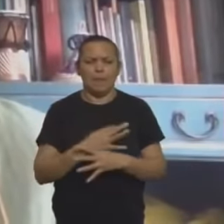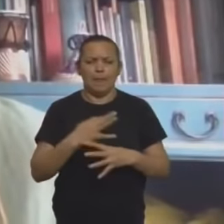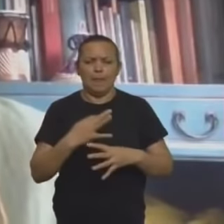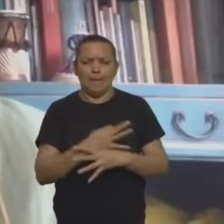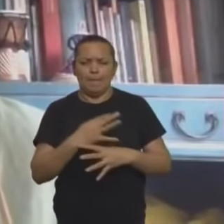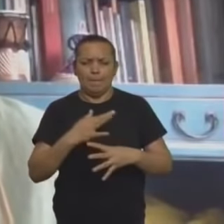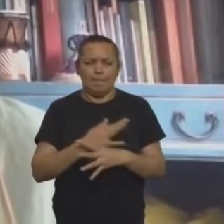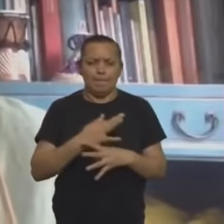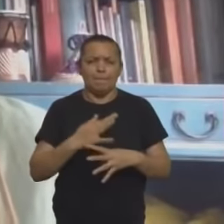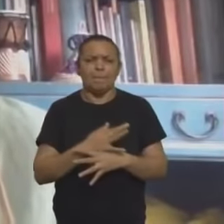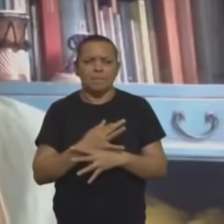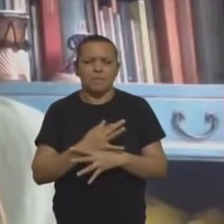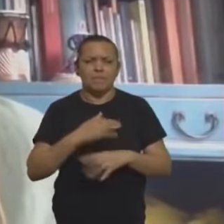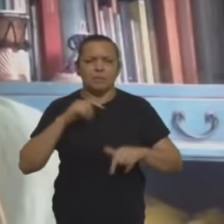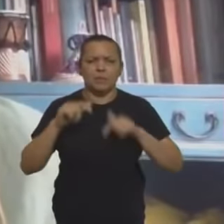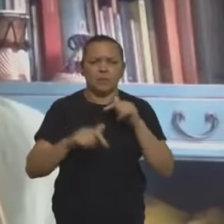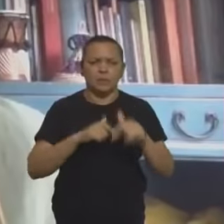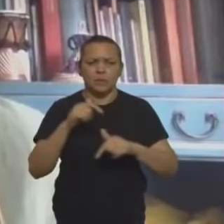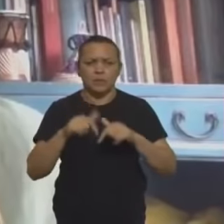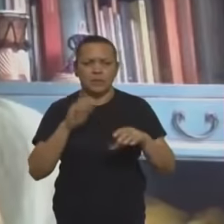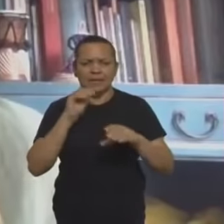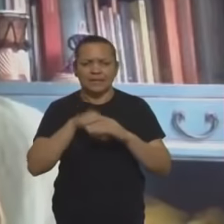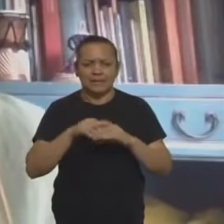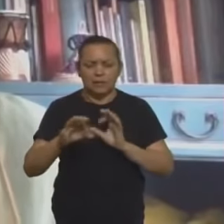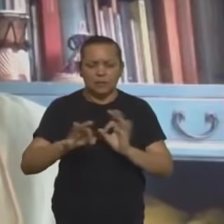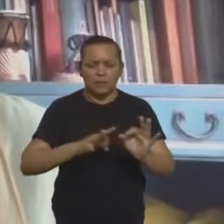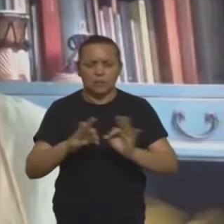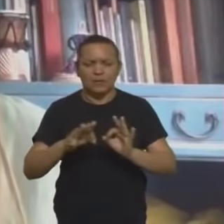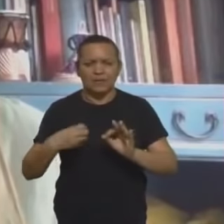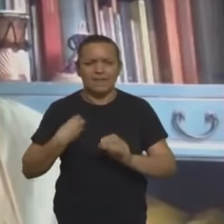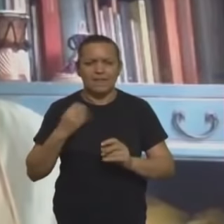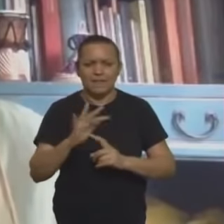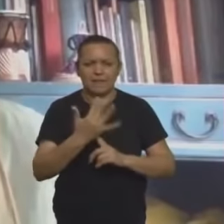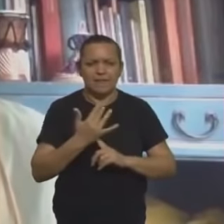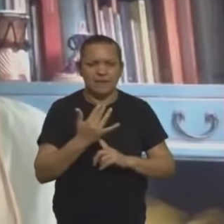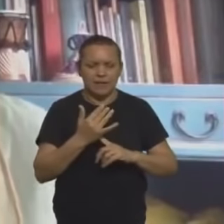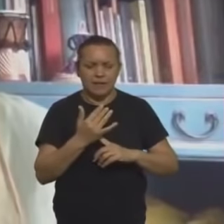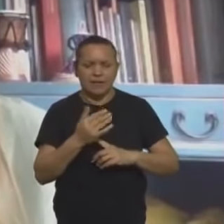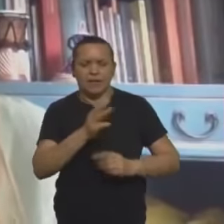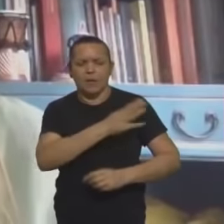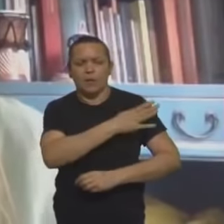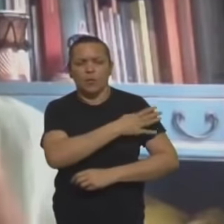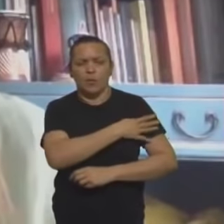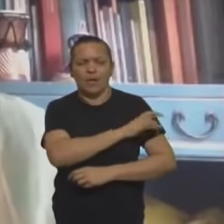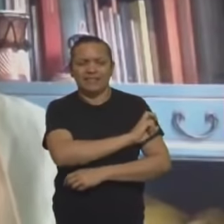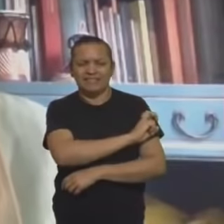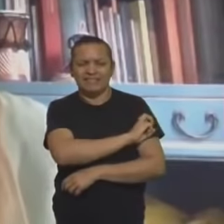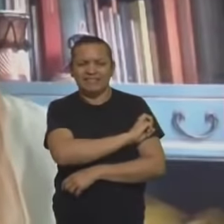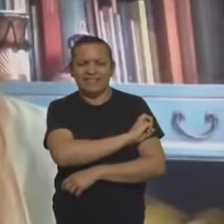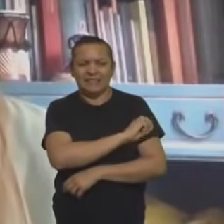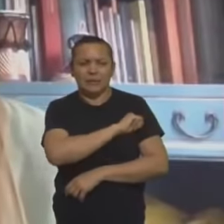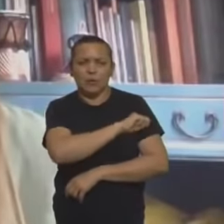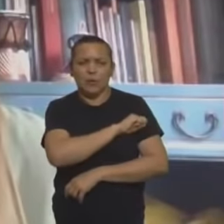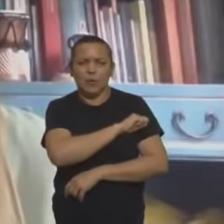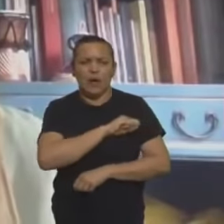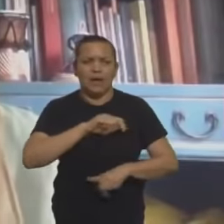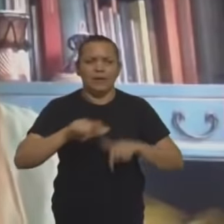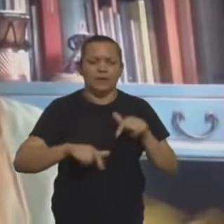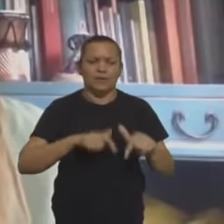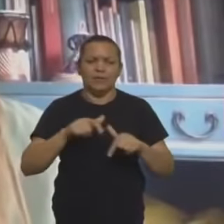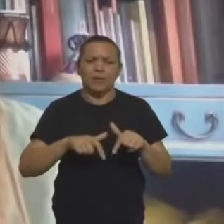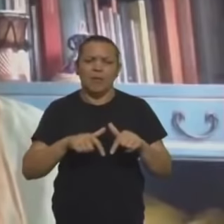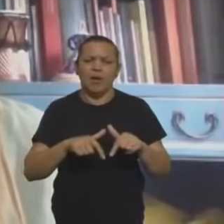gente trabalha diretamente dentro do programa. No 4º e no 5º ano, os alunos trabalham isso de forma